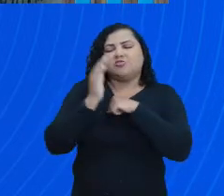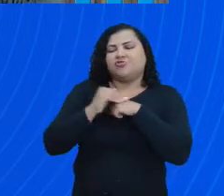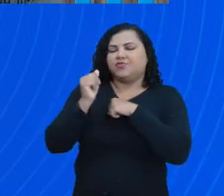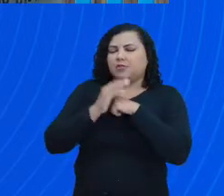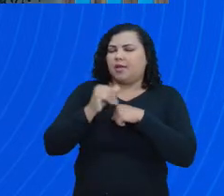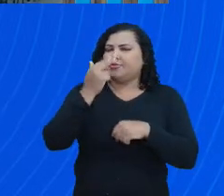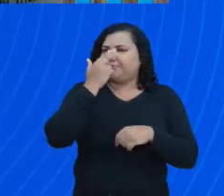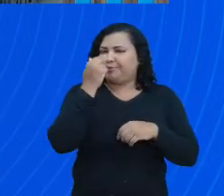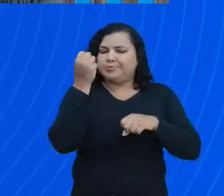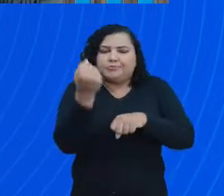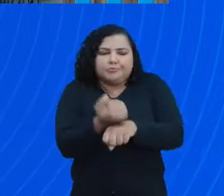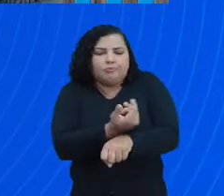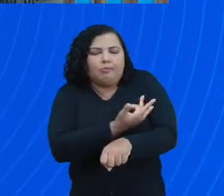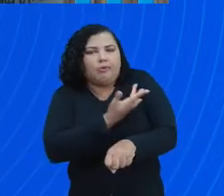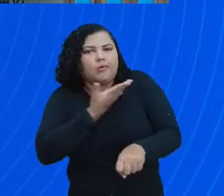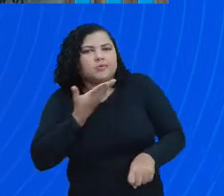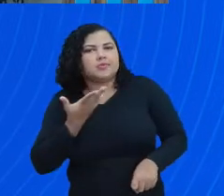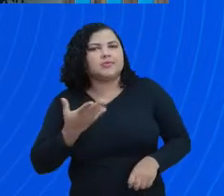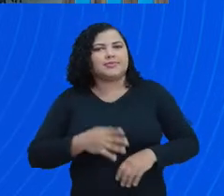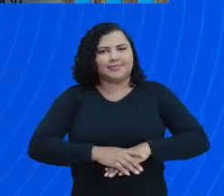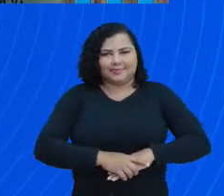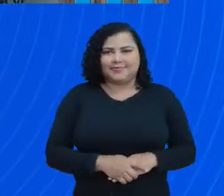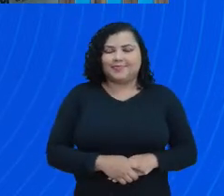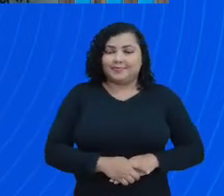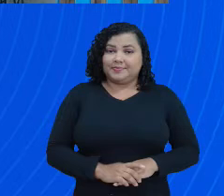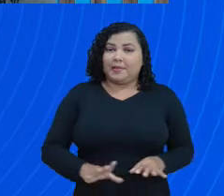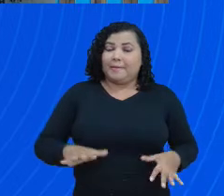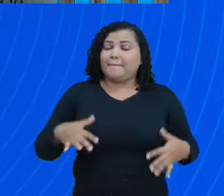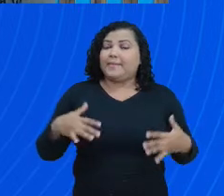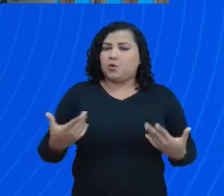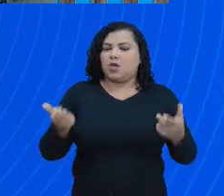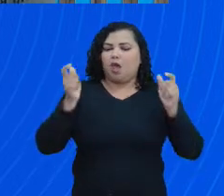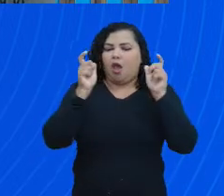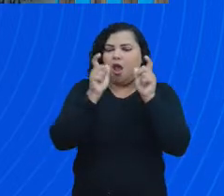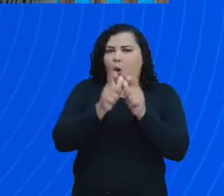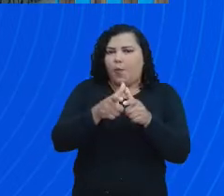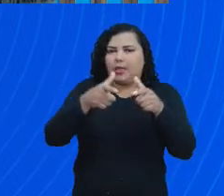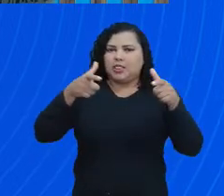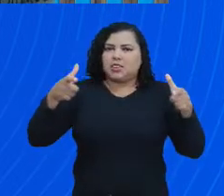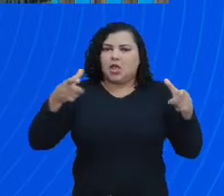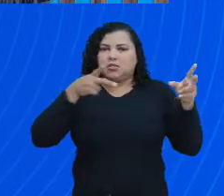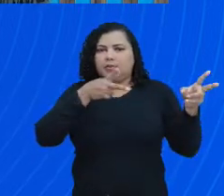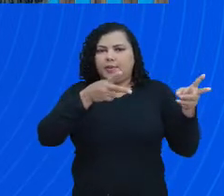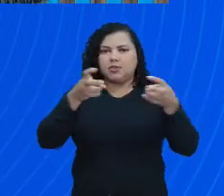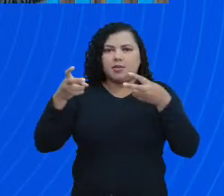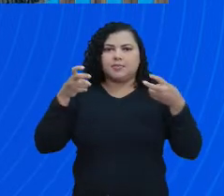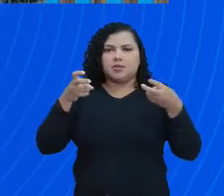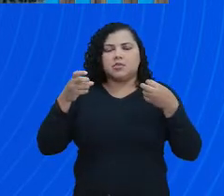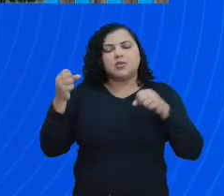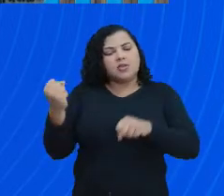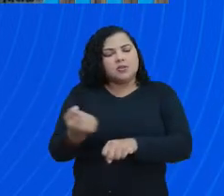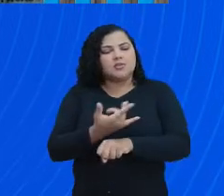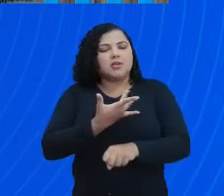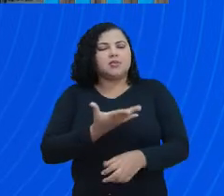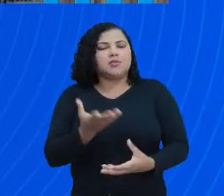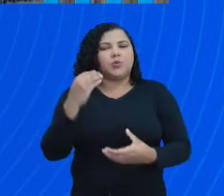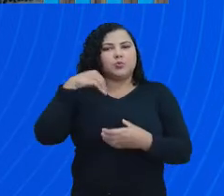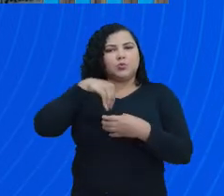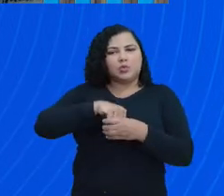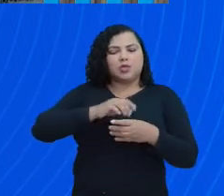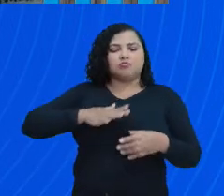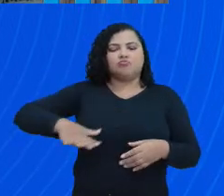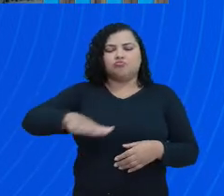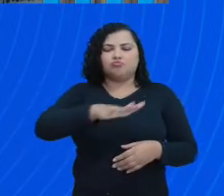afetividade mesmo, da emoção, né? Para ampliar as percepções e as sensações dentro daquele